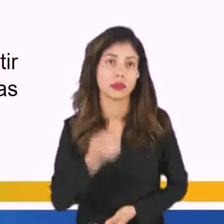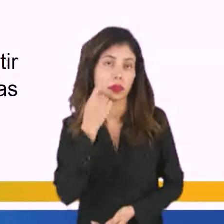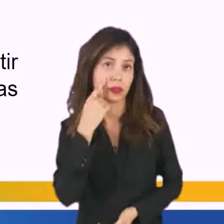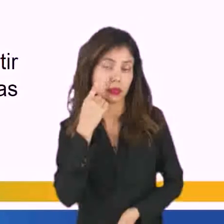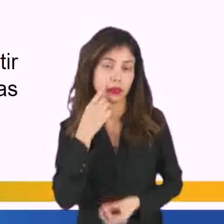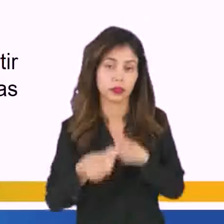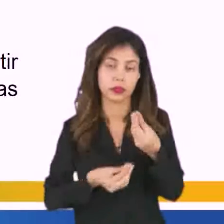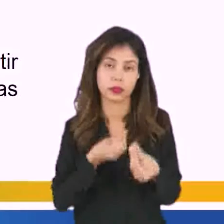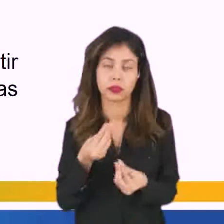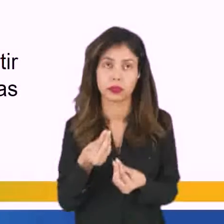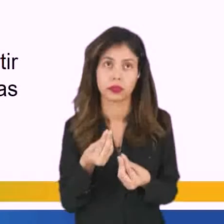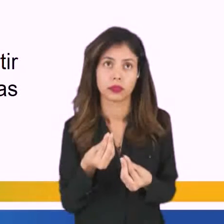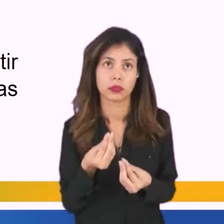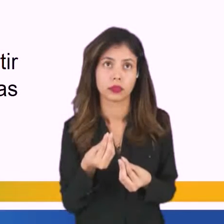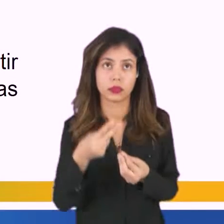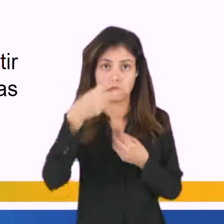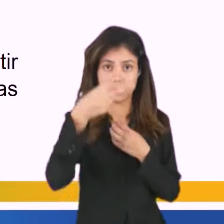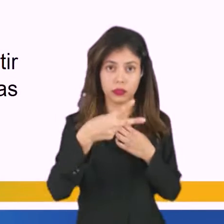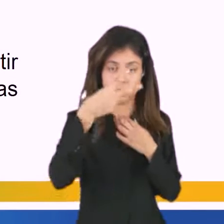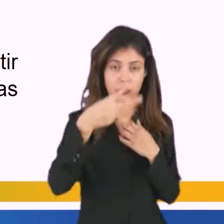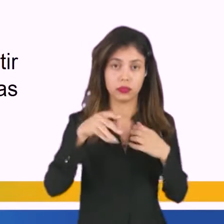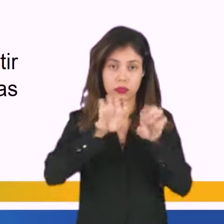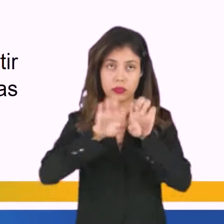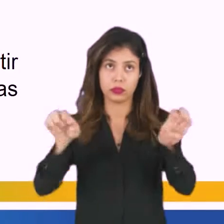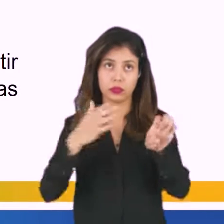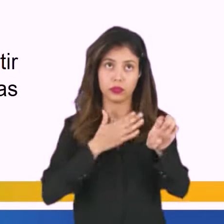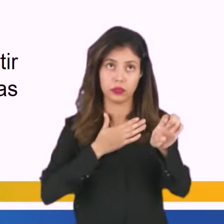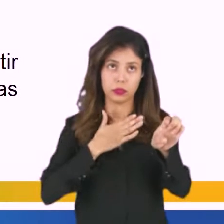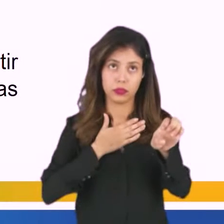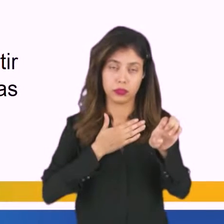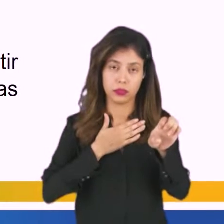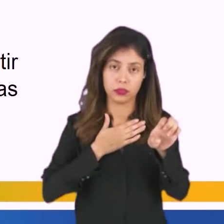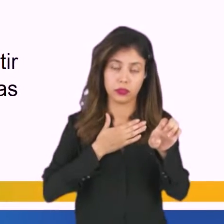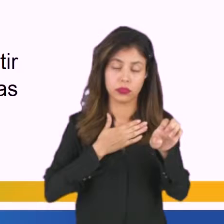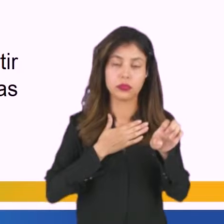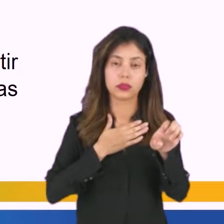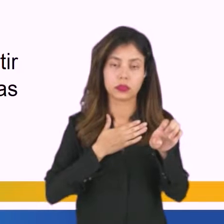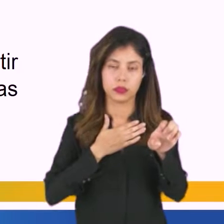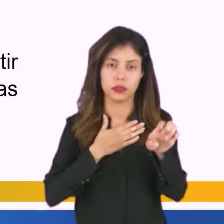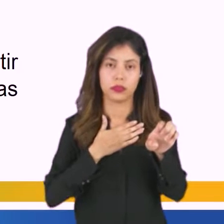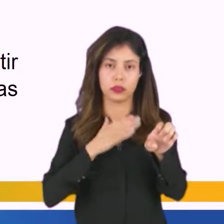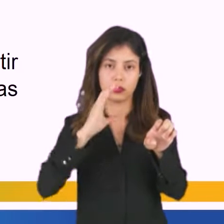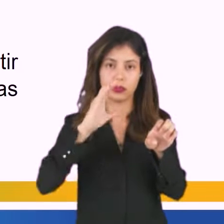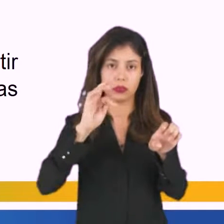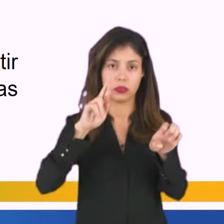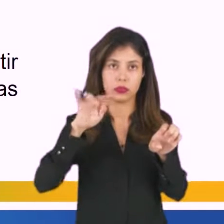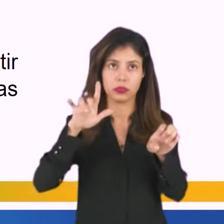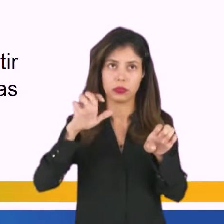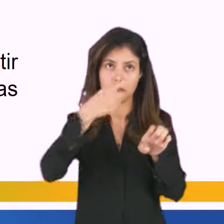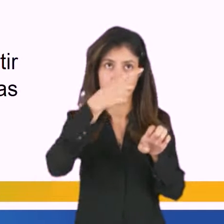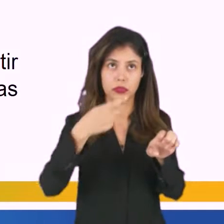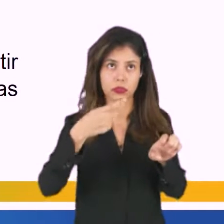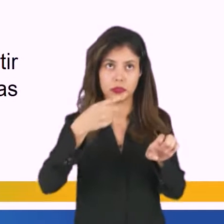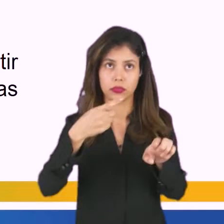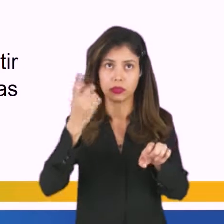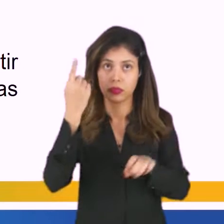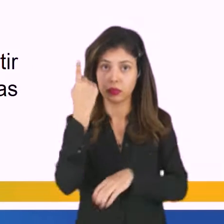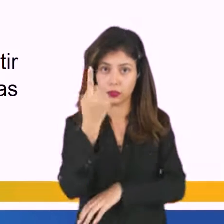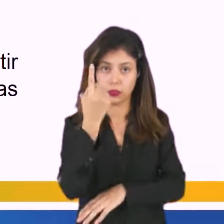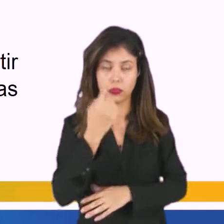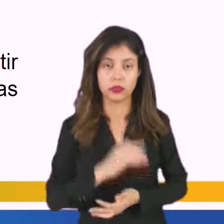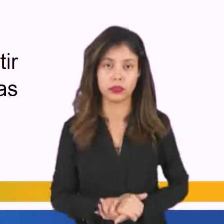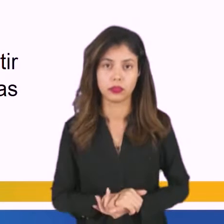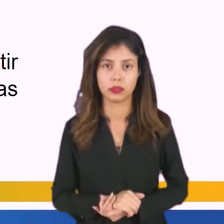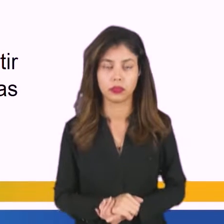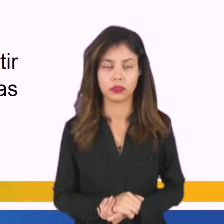como observar aí, que nessa segunda equação, o meu coeficiente que está ao lado de x é